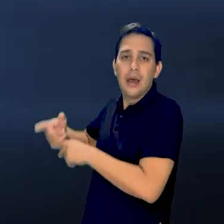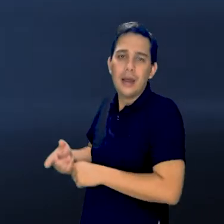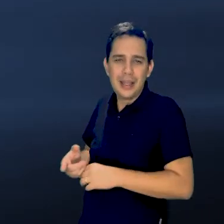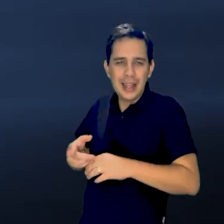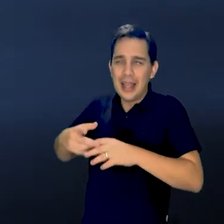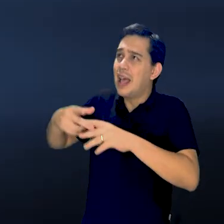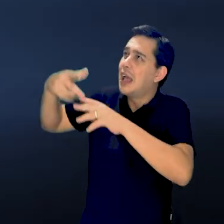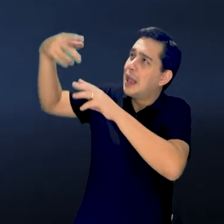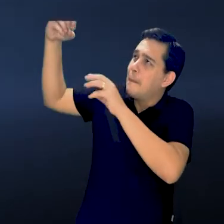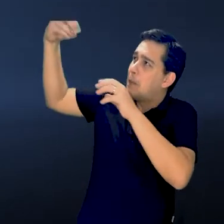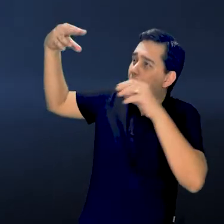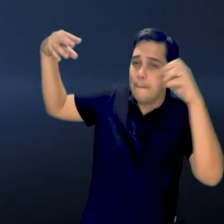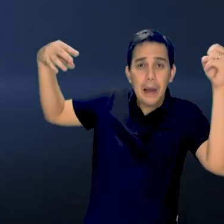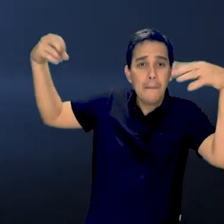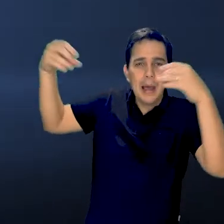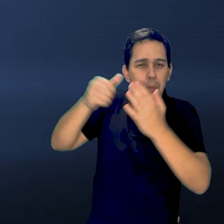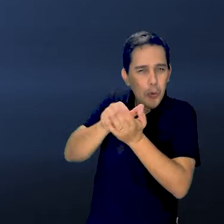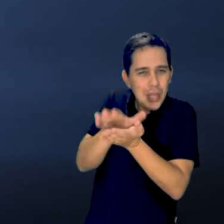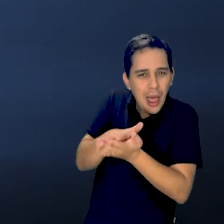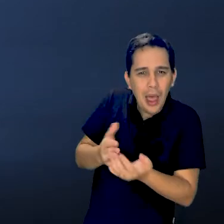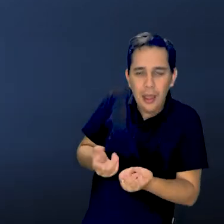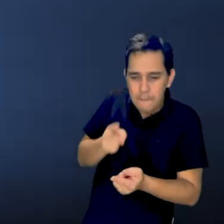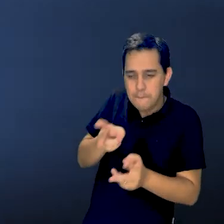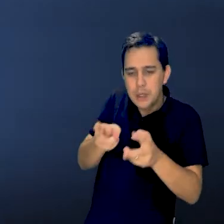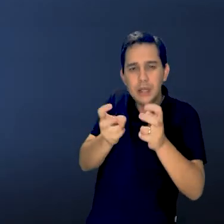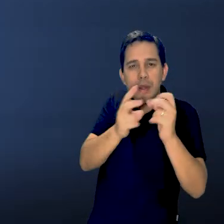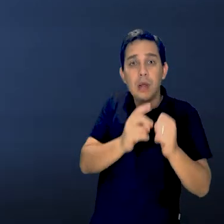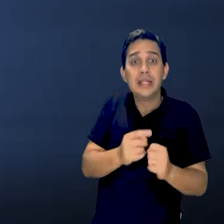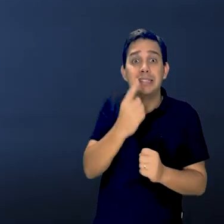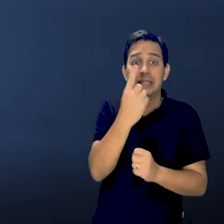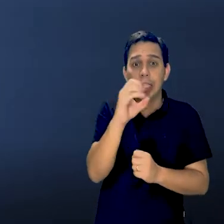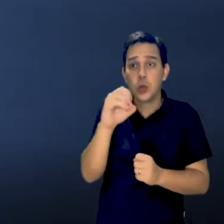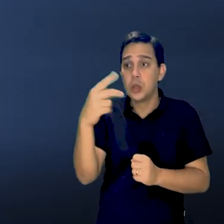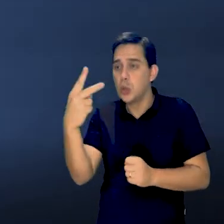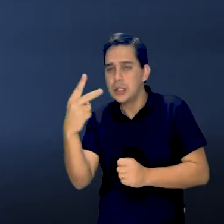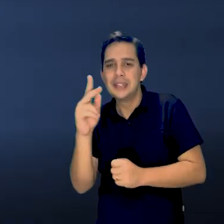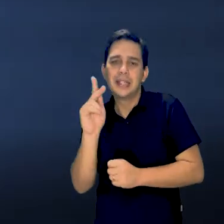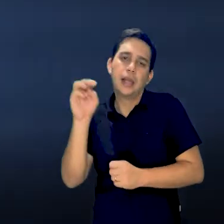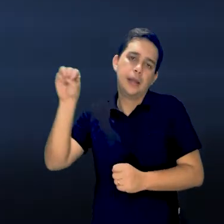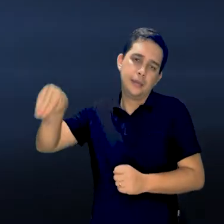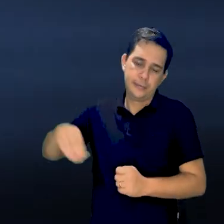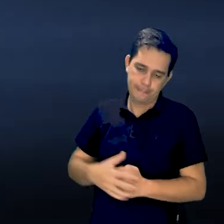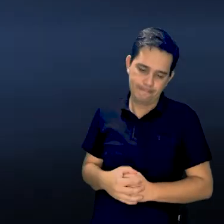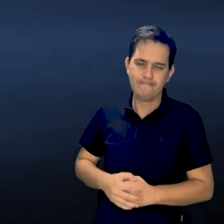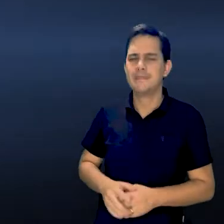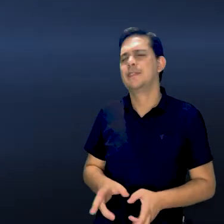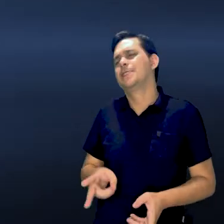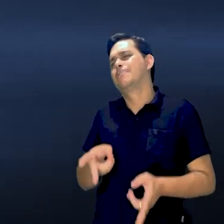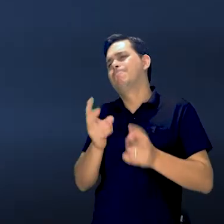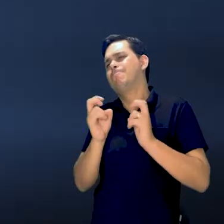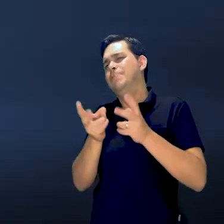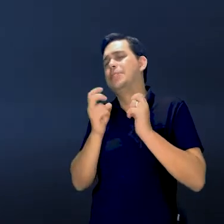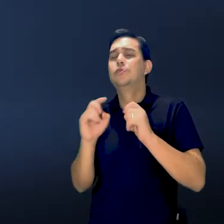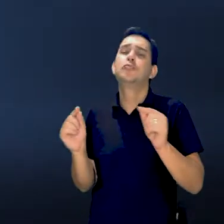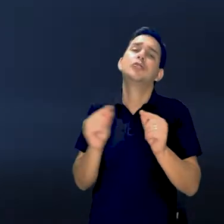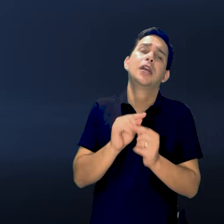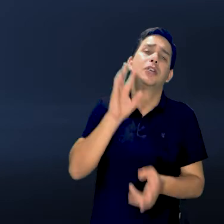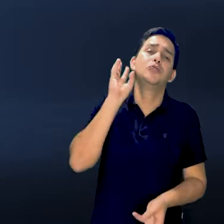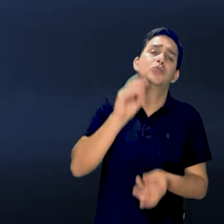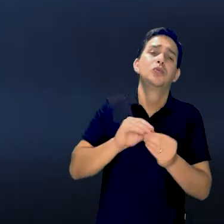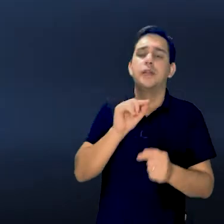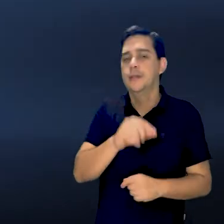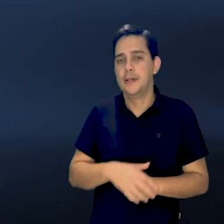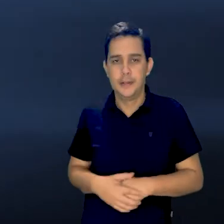Rio, inclusive com multa lavrada em desfavor do Ramon. O que isso significa? Ninguém